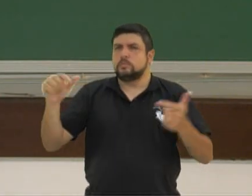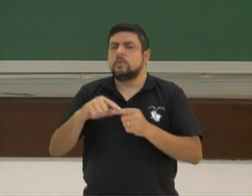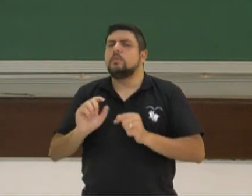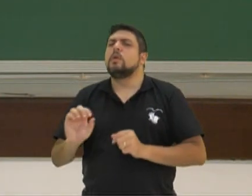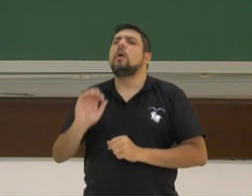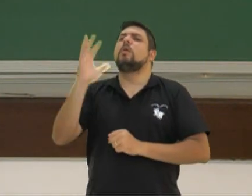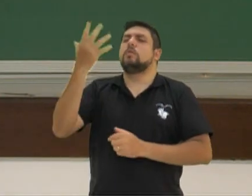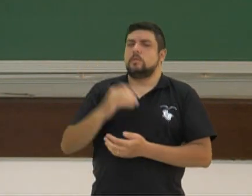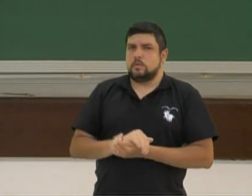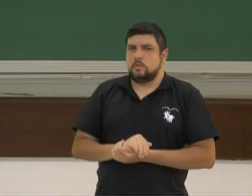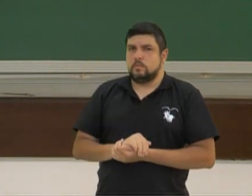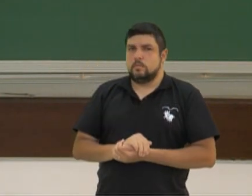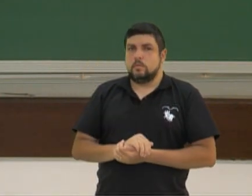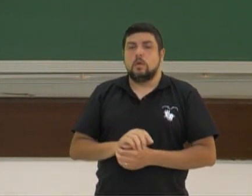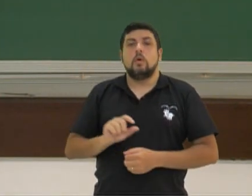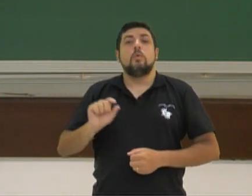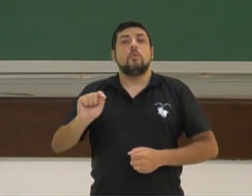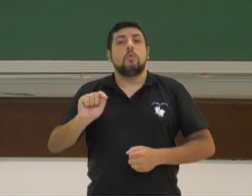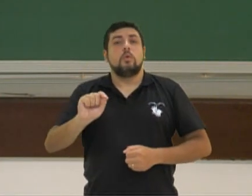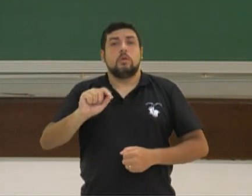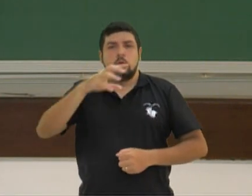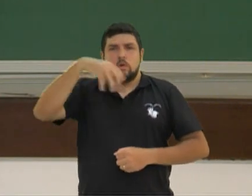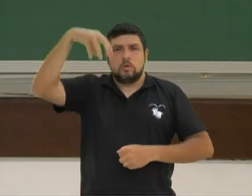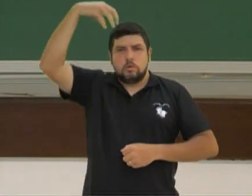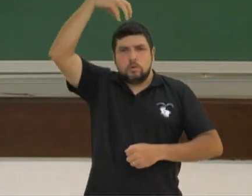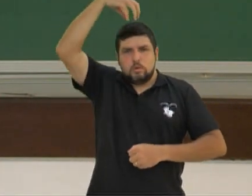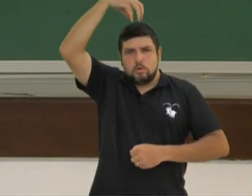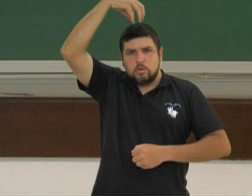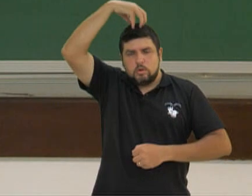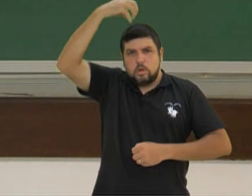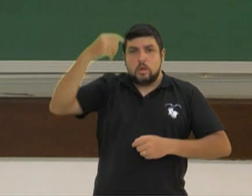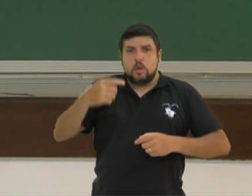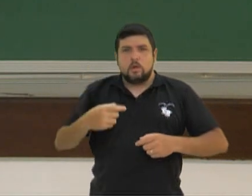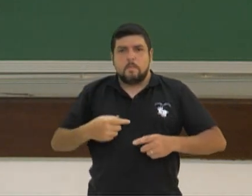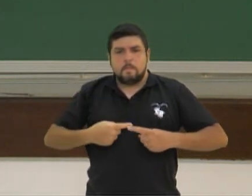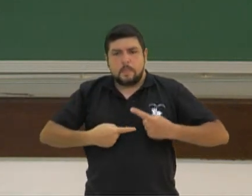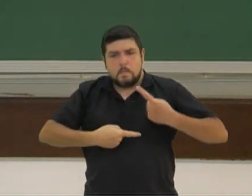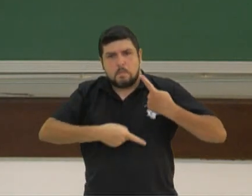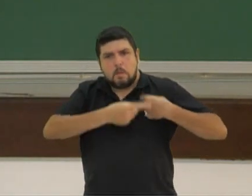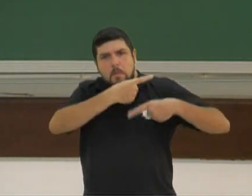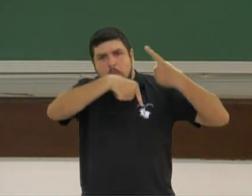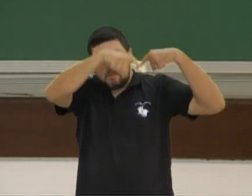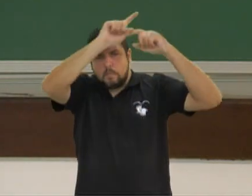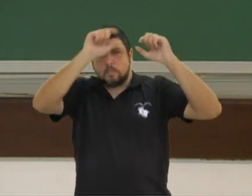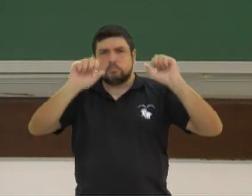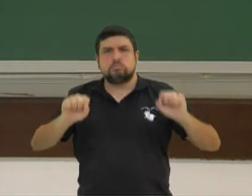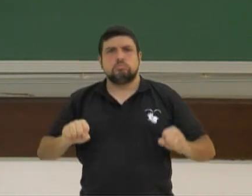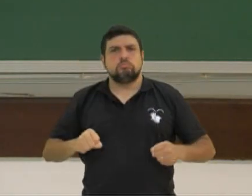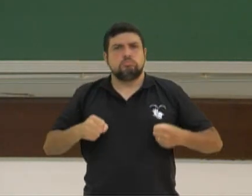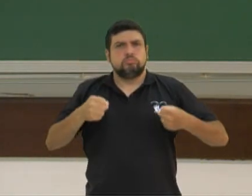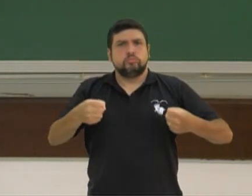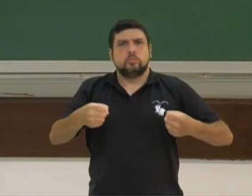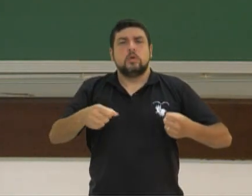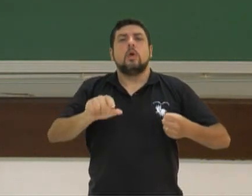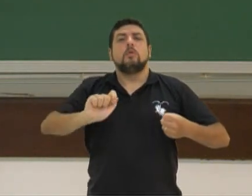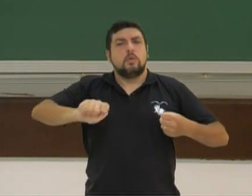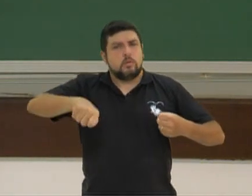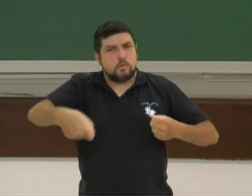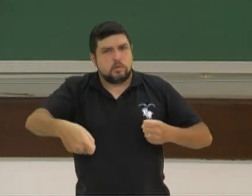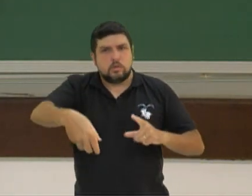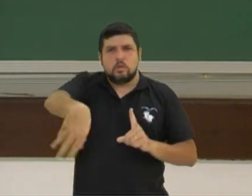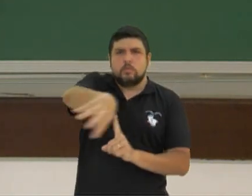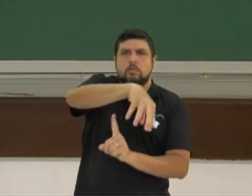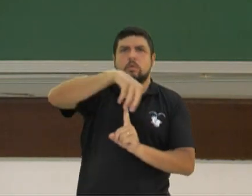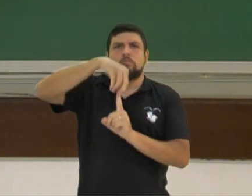acontecendo: os reis fortalecendo seu poder. A gente vai ter a institucionalização do absolutismo monárquico, o